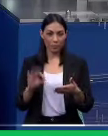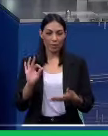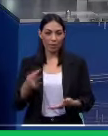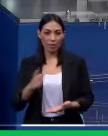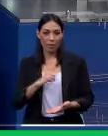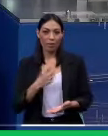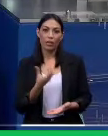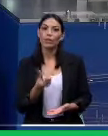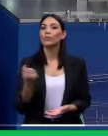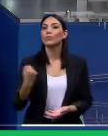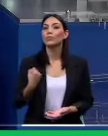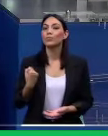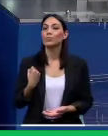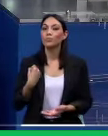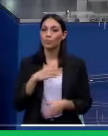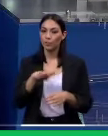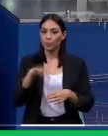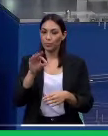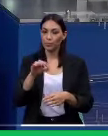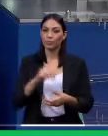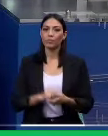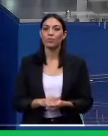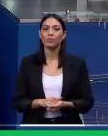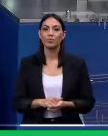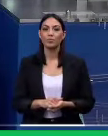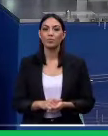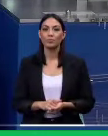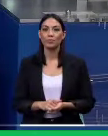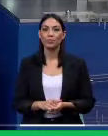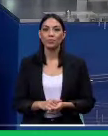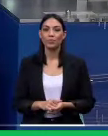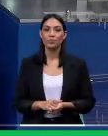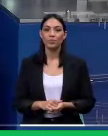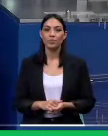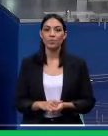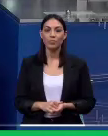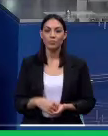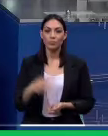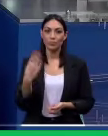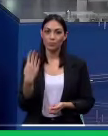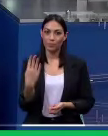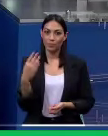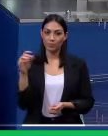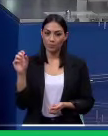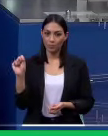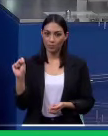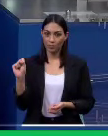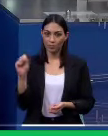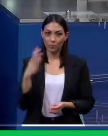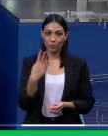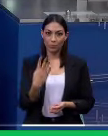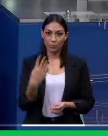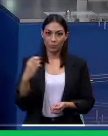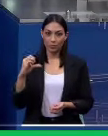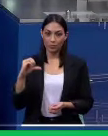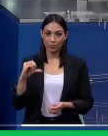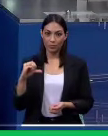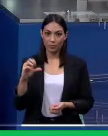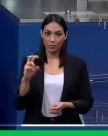aqui os nossos seis números da Mega Sena Milionária desta noite. São eles: 48,